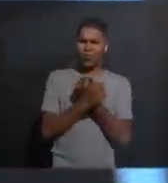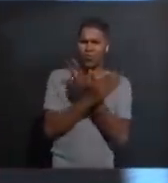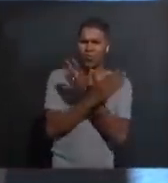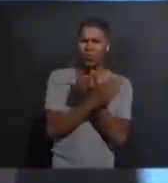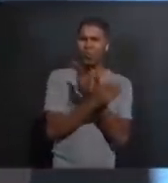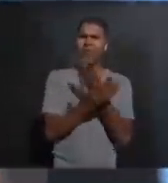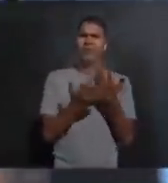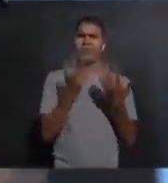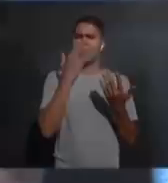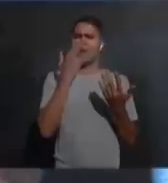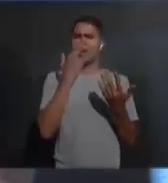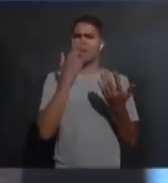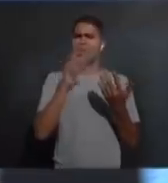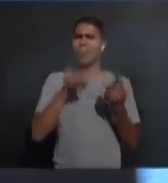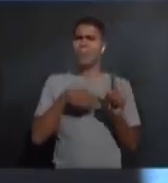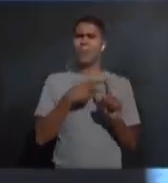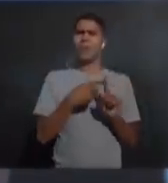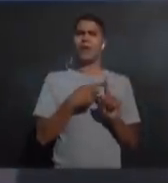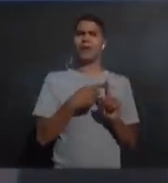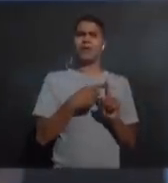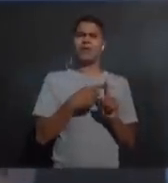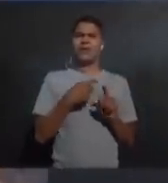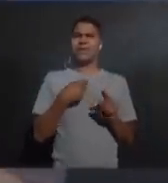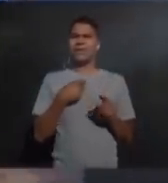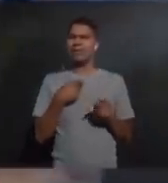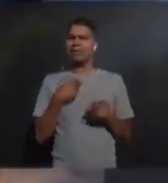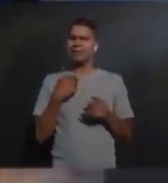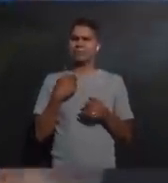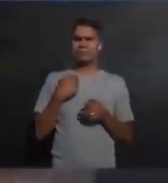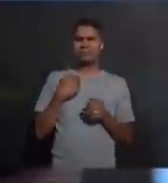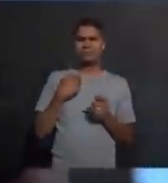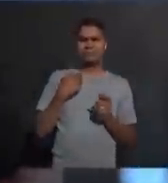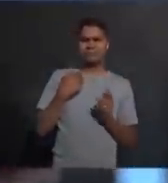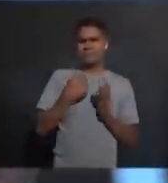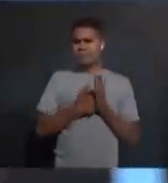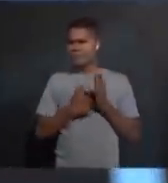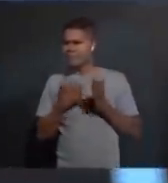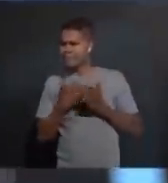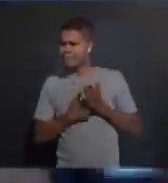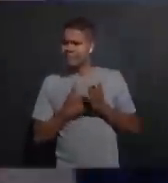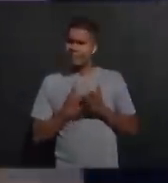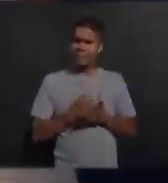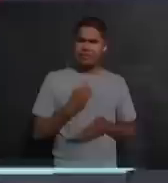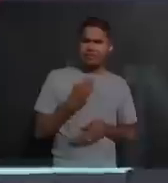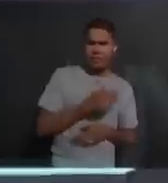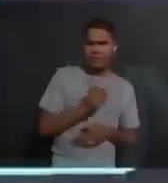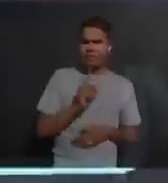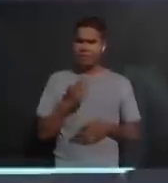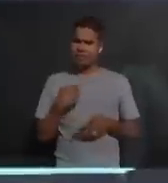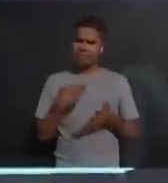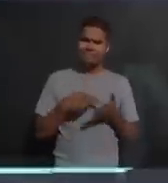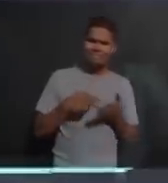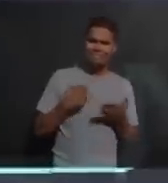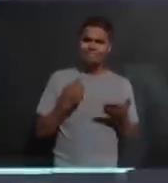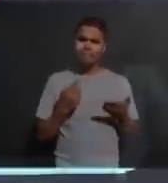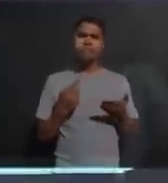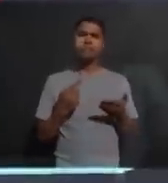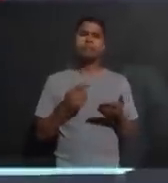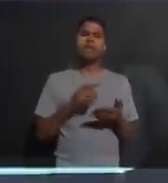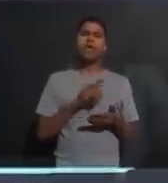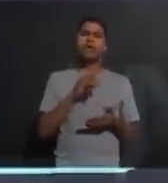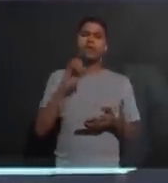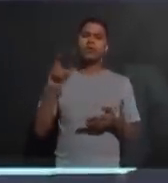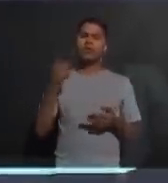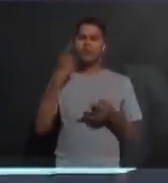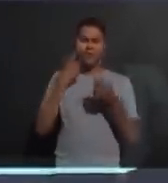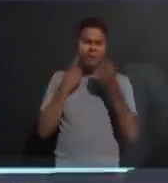um anel para ela e ela ficou relutando não vou dar a deus não vou dar não vou dar até que um belo dia em lágrimas